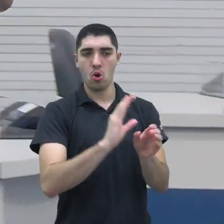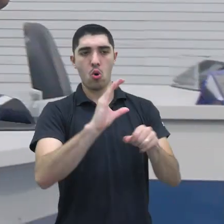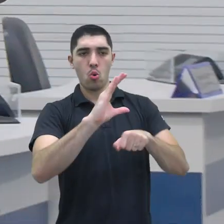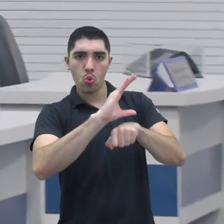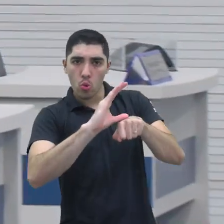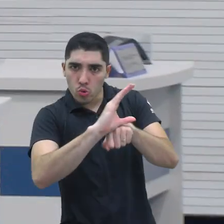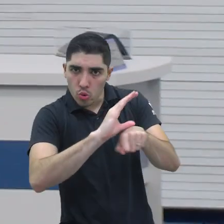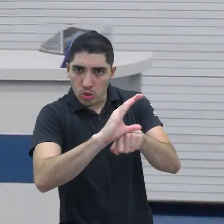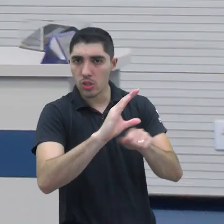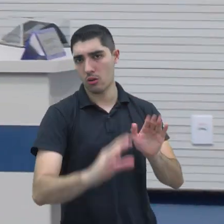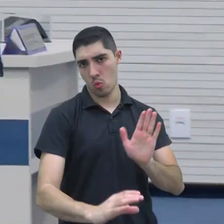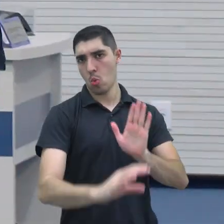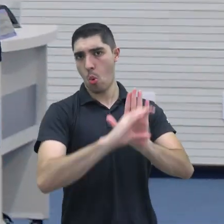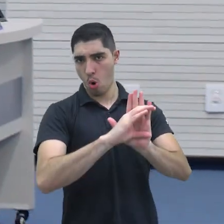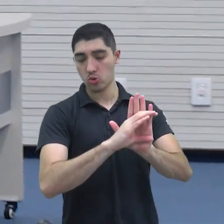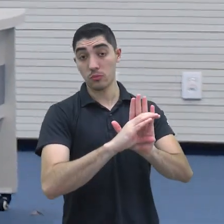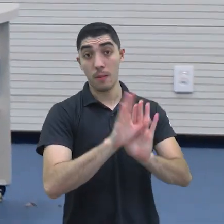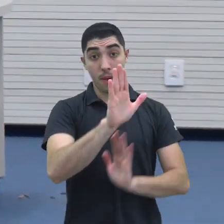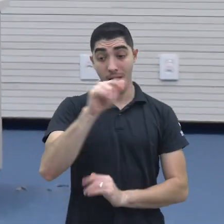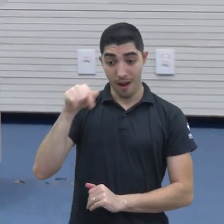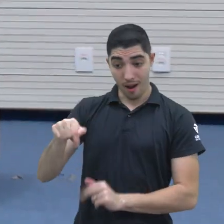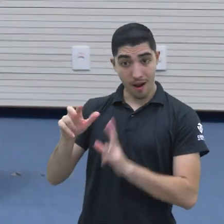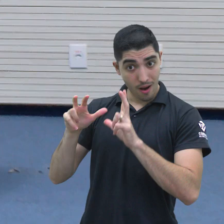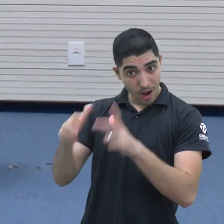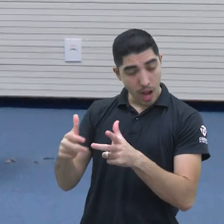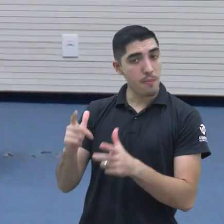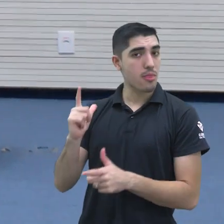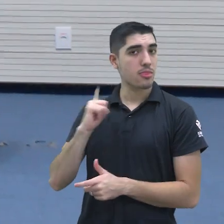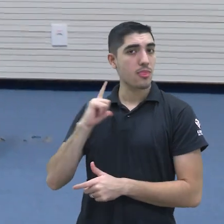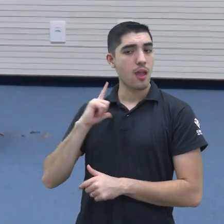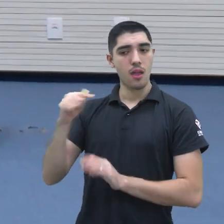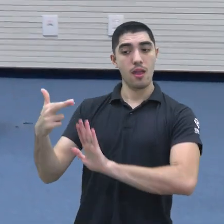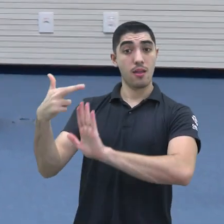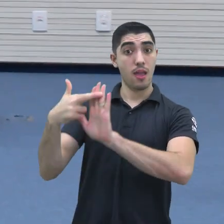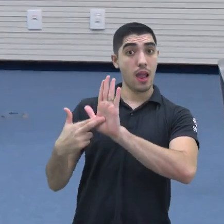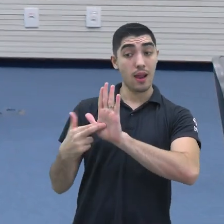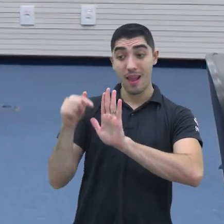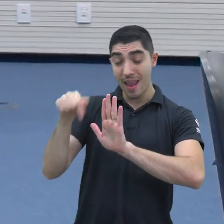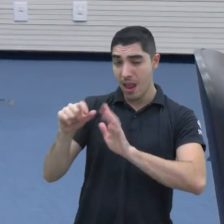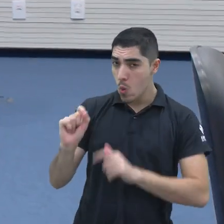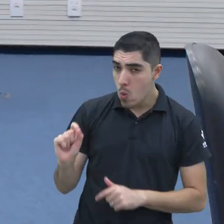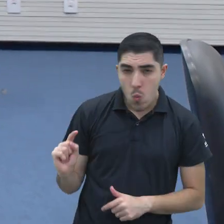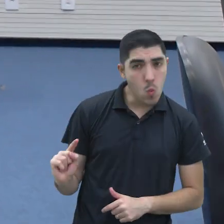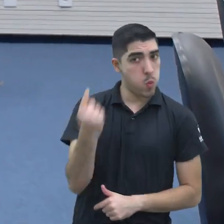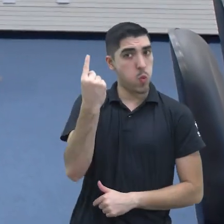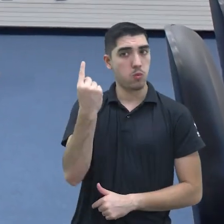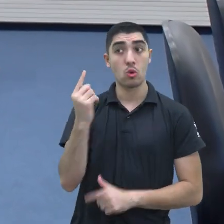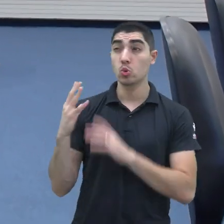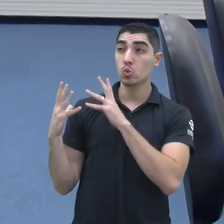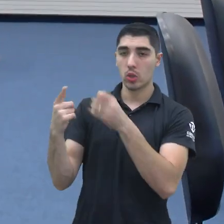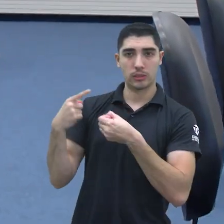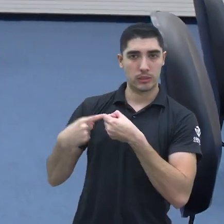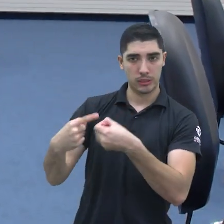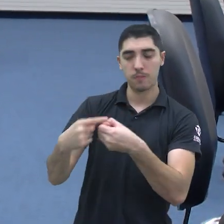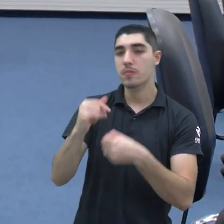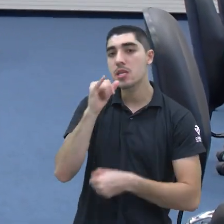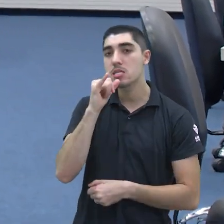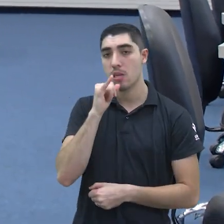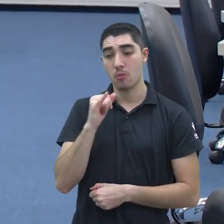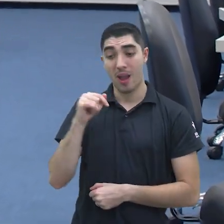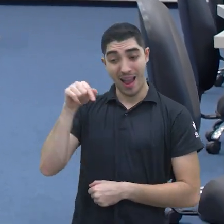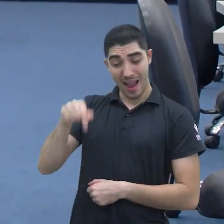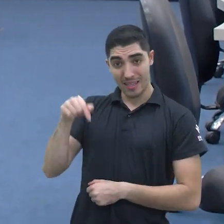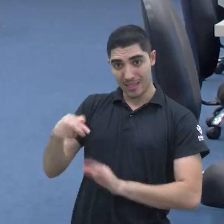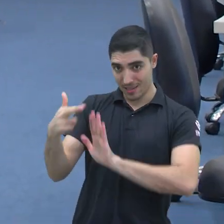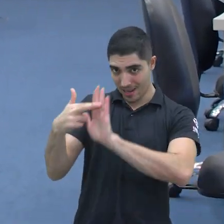tem a Constituição e o Código Civil. Já a Câmara tem o regimento interno, e ele é único para cada município.